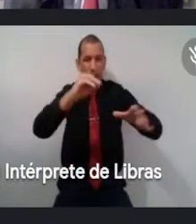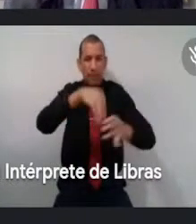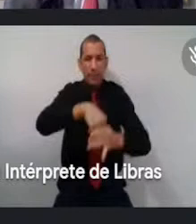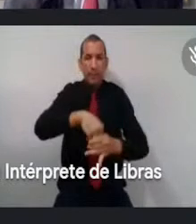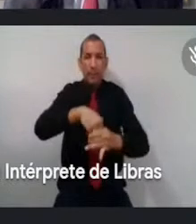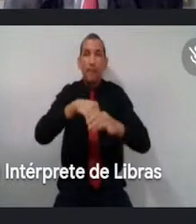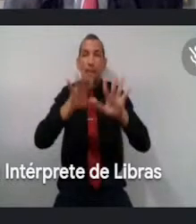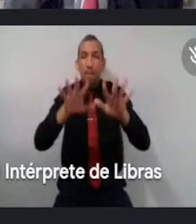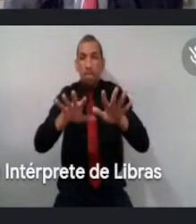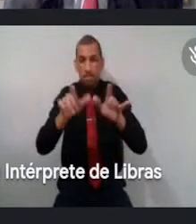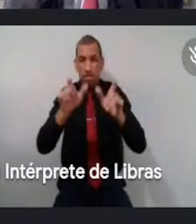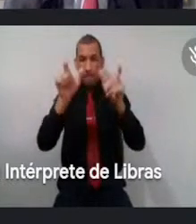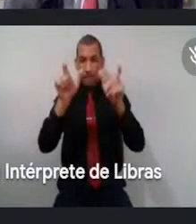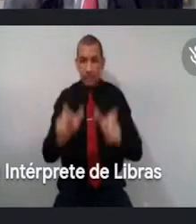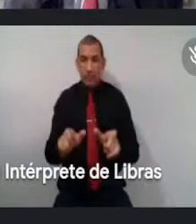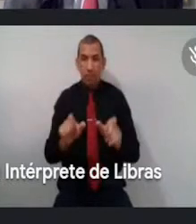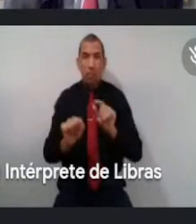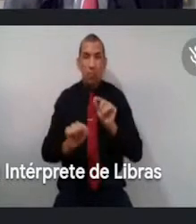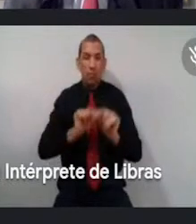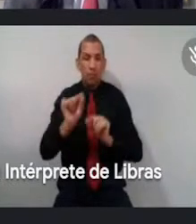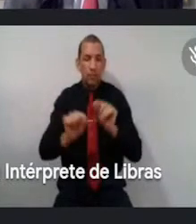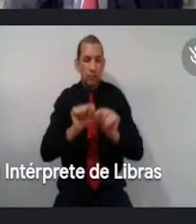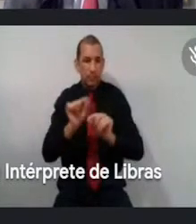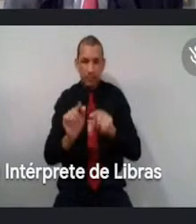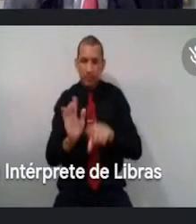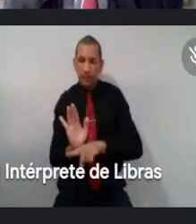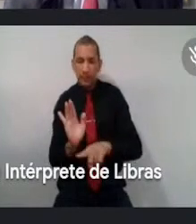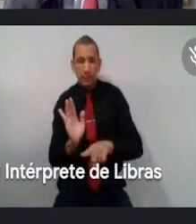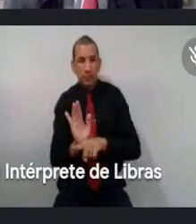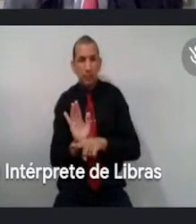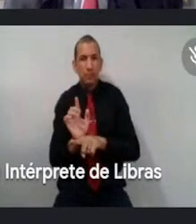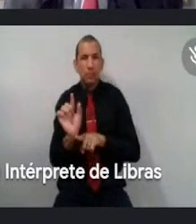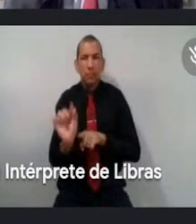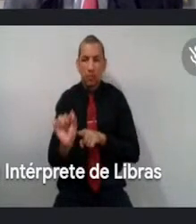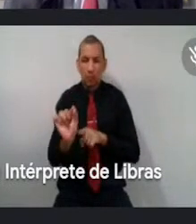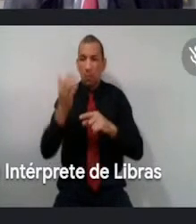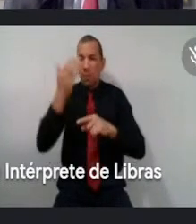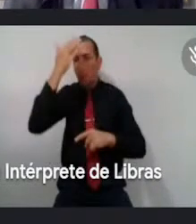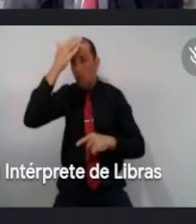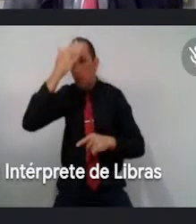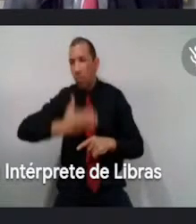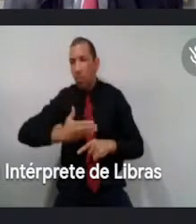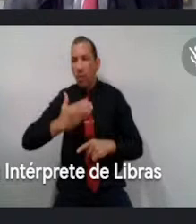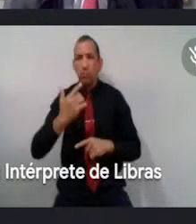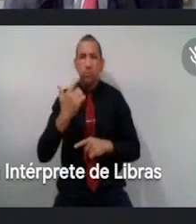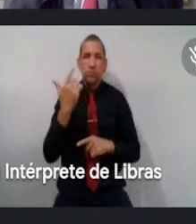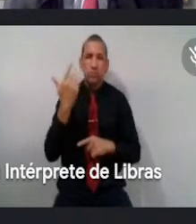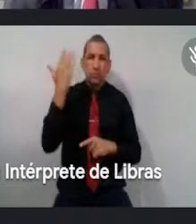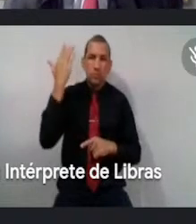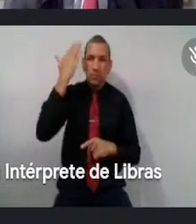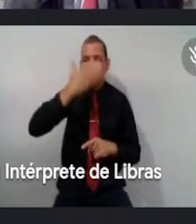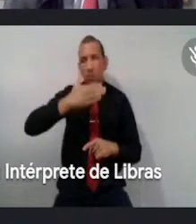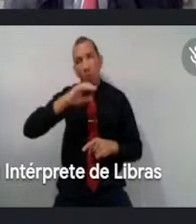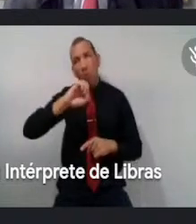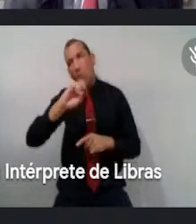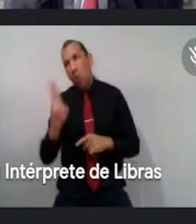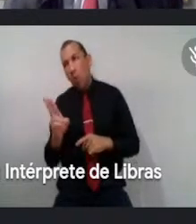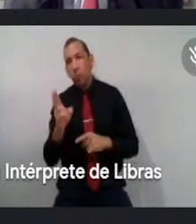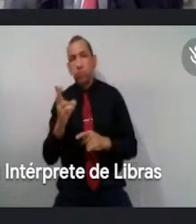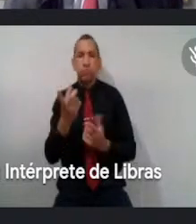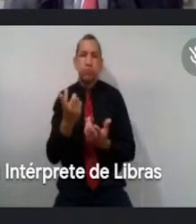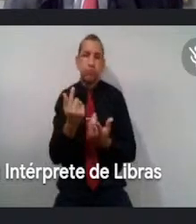peça de defesa insiste também que não haveria prova da existência de promessa ou